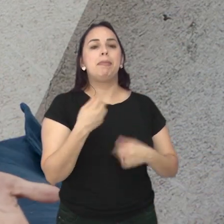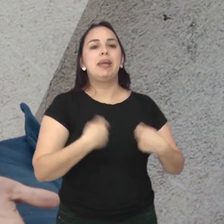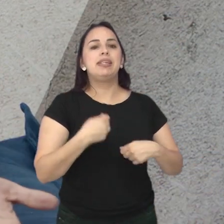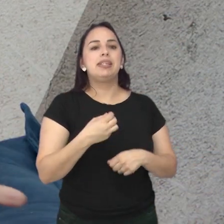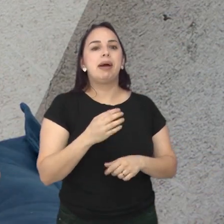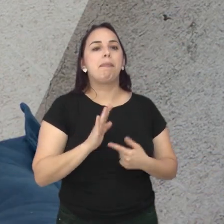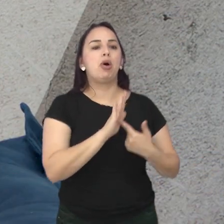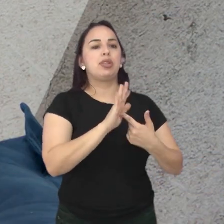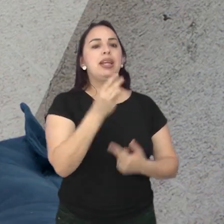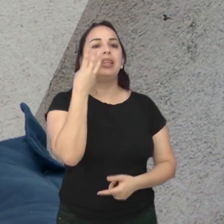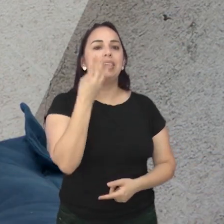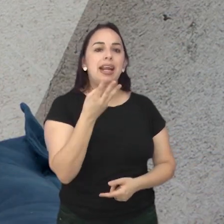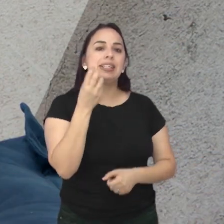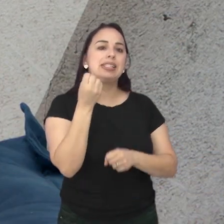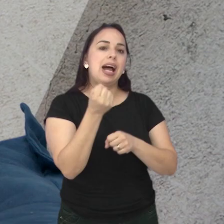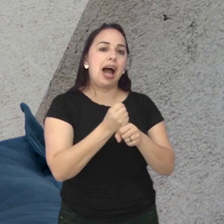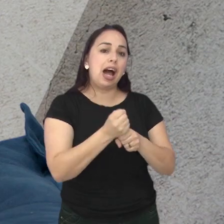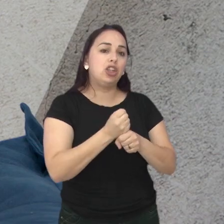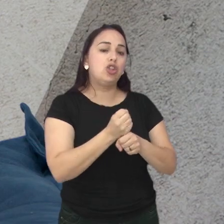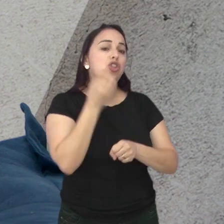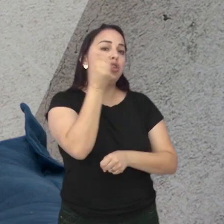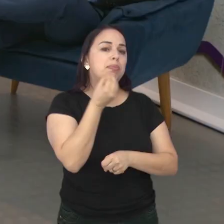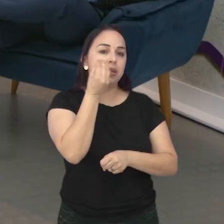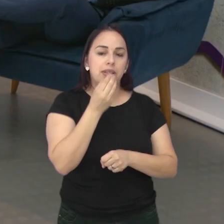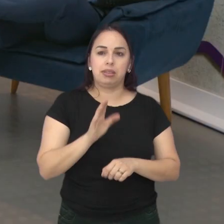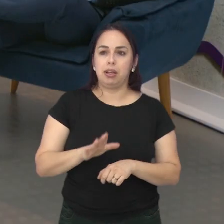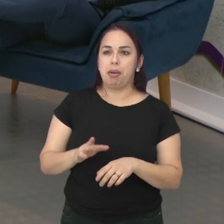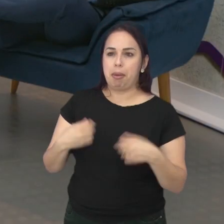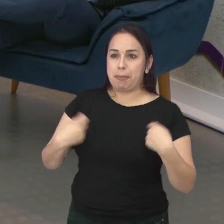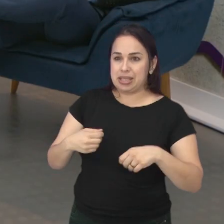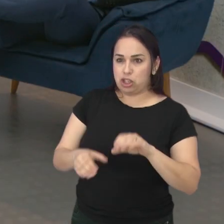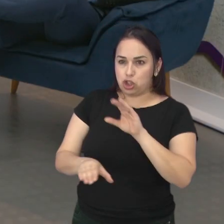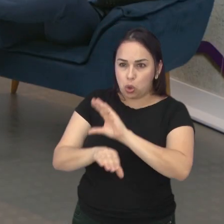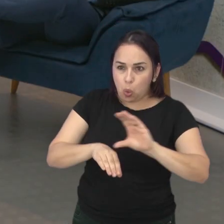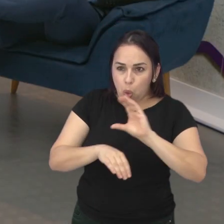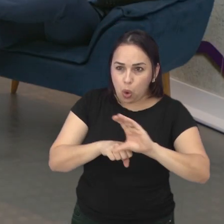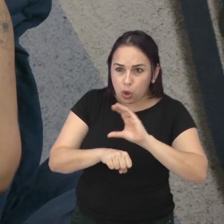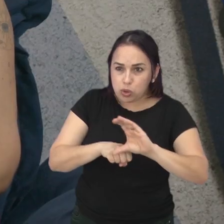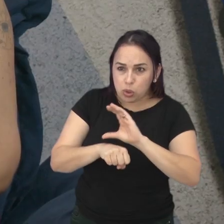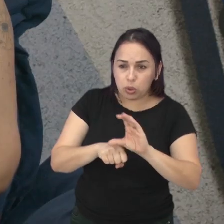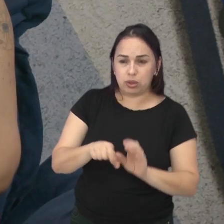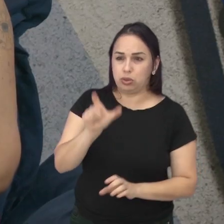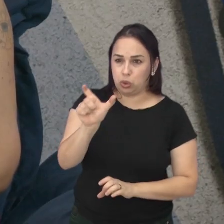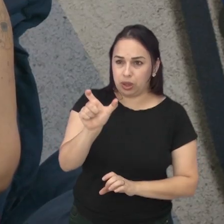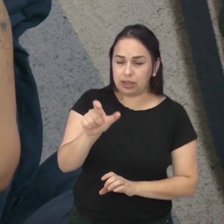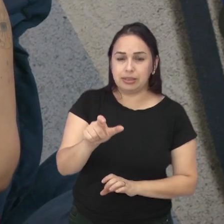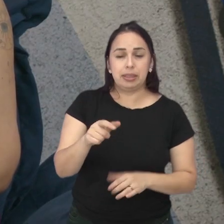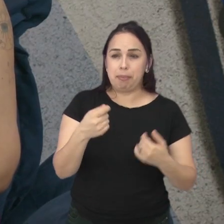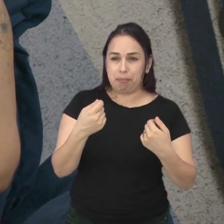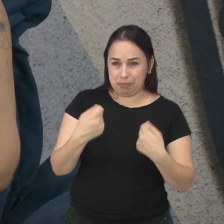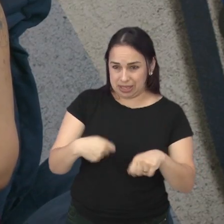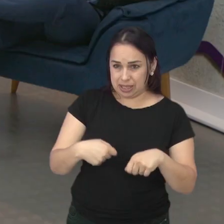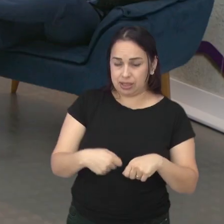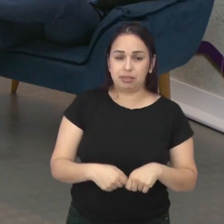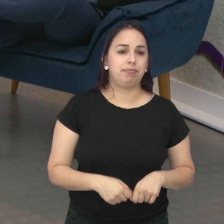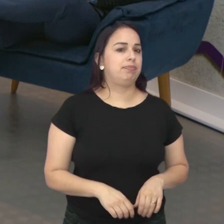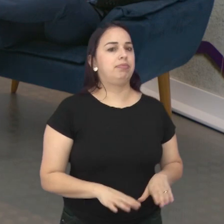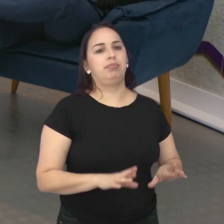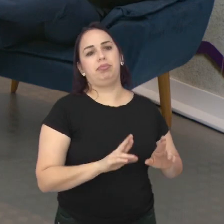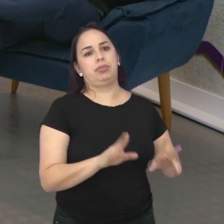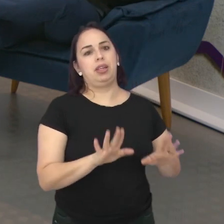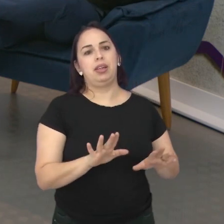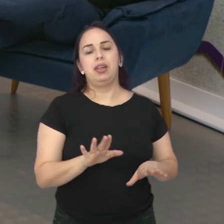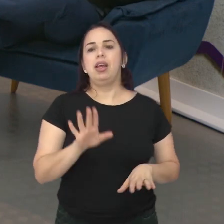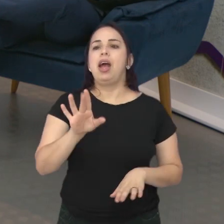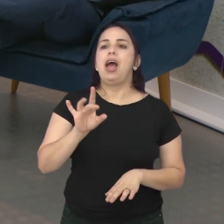no mínimo 3 anos contínuos de trabalho. Mas você precisa ter um curso livre para também tirar ou não? Não necessariamente.